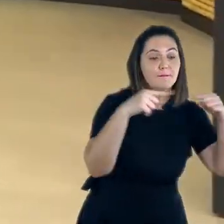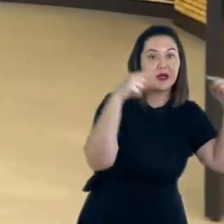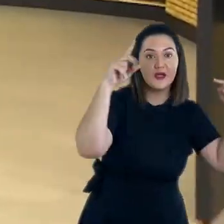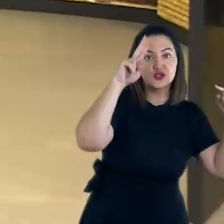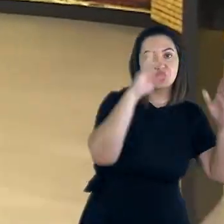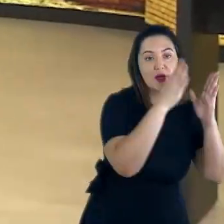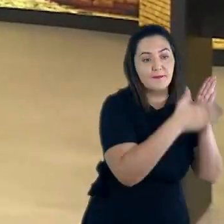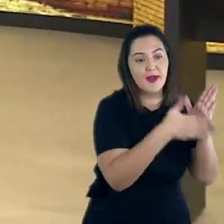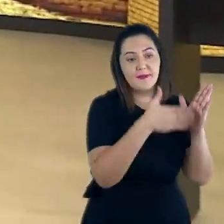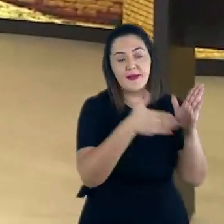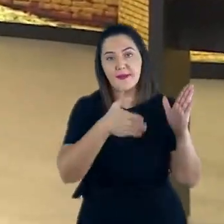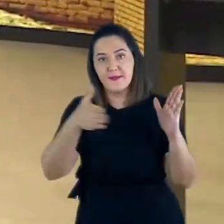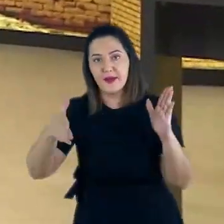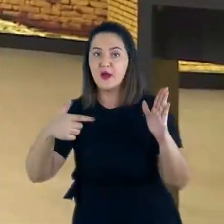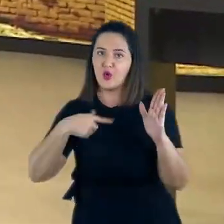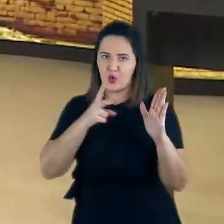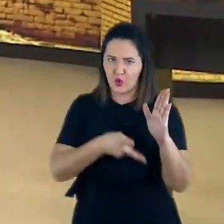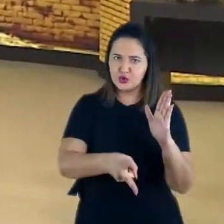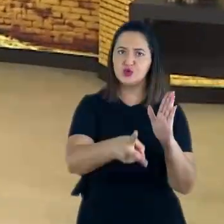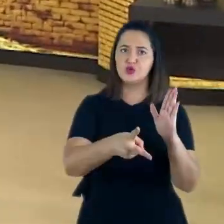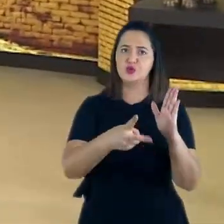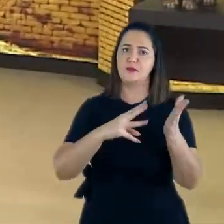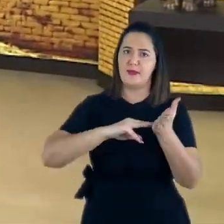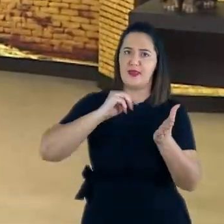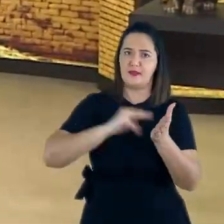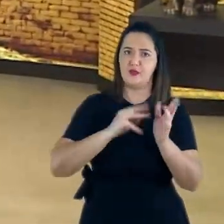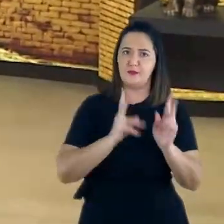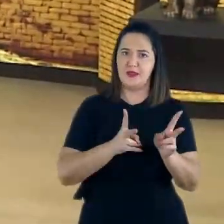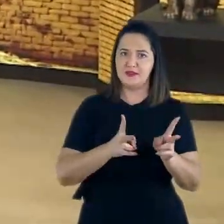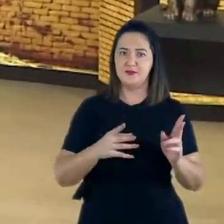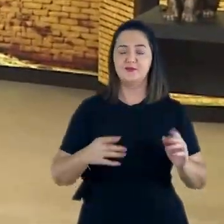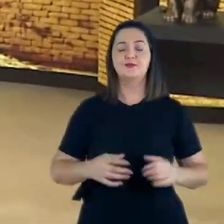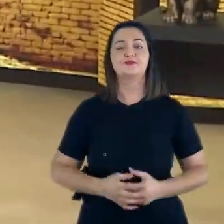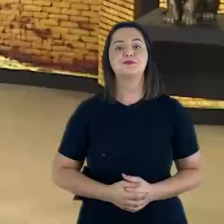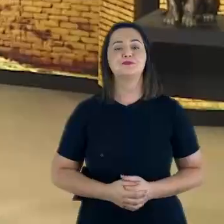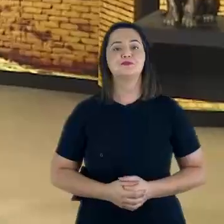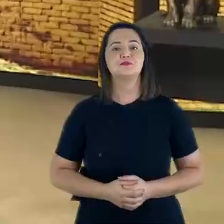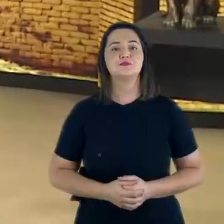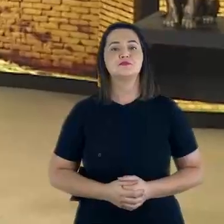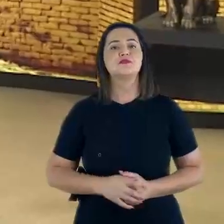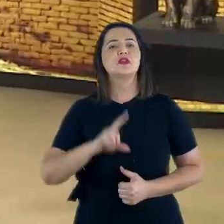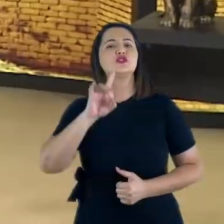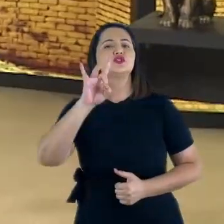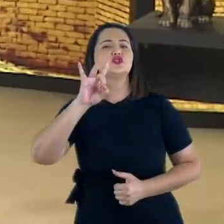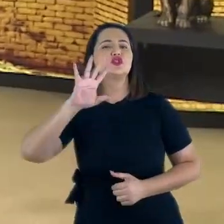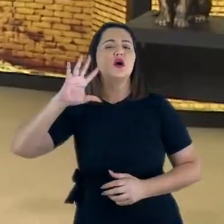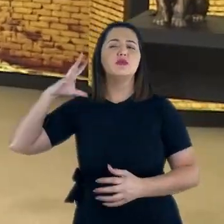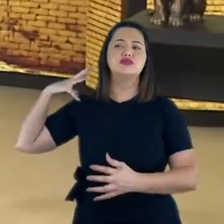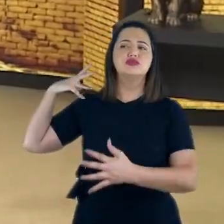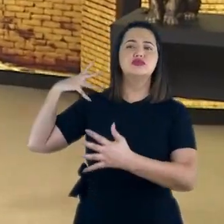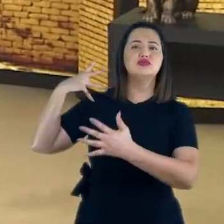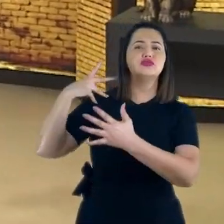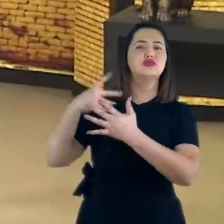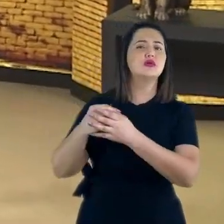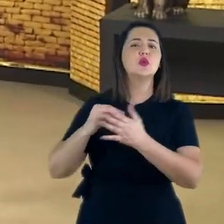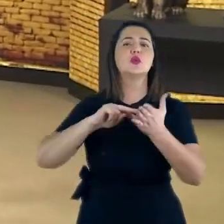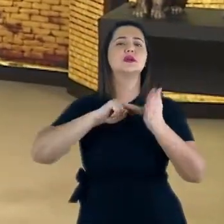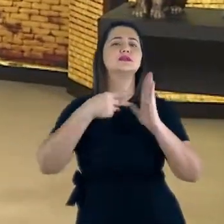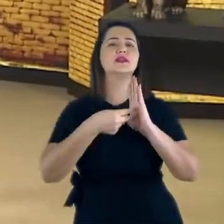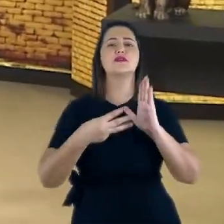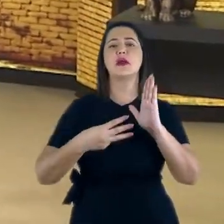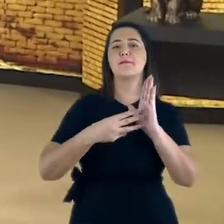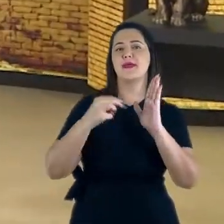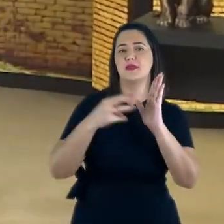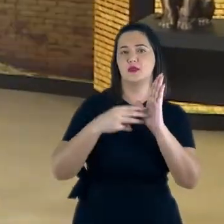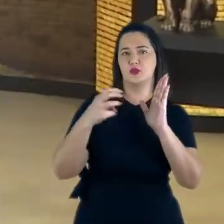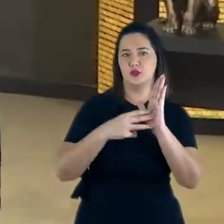ao século XIX. Agora, só para recapitular, já que eu falei disso em muitos programas anteriores, o que é esse método?